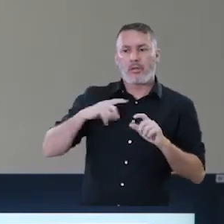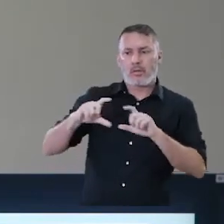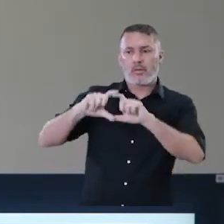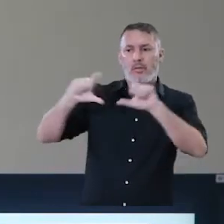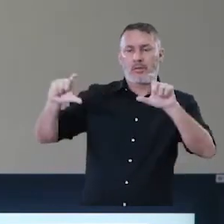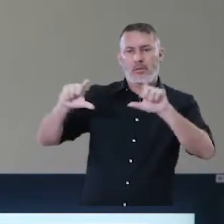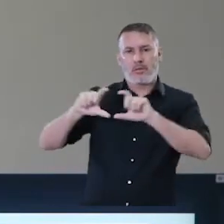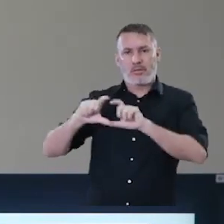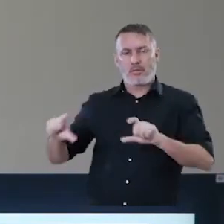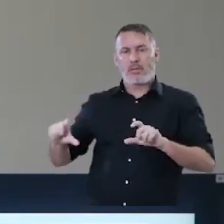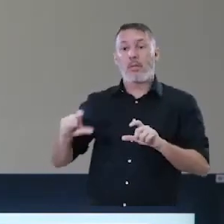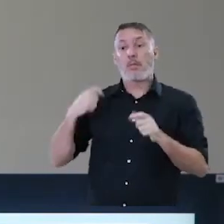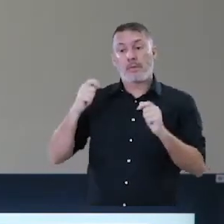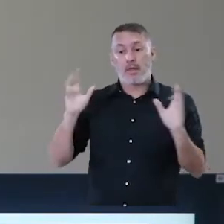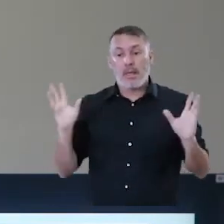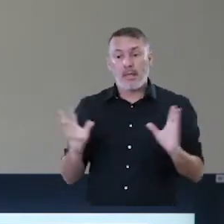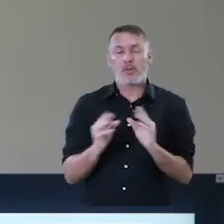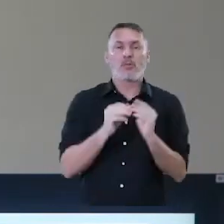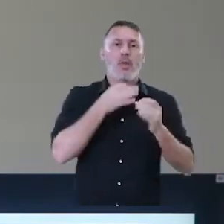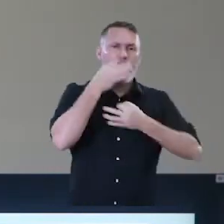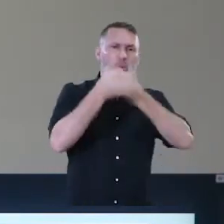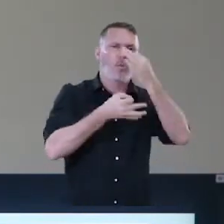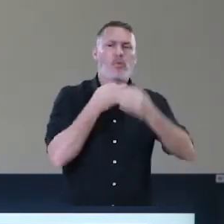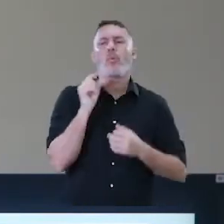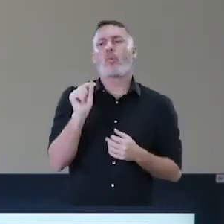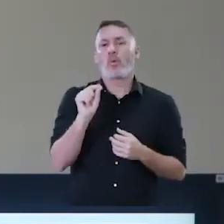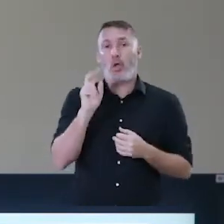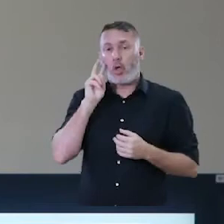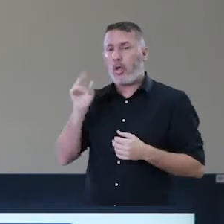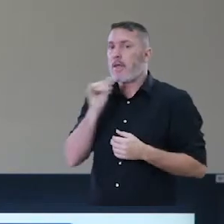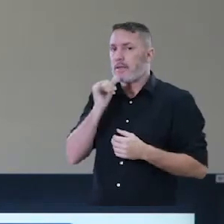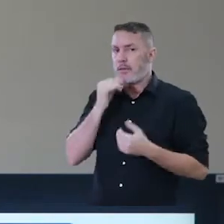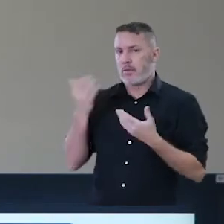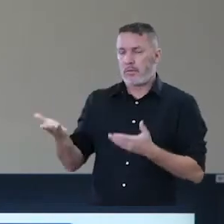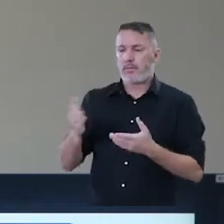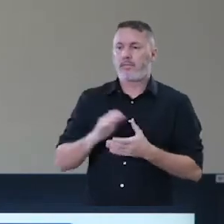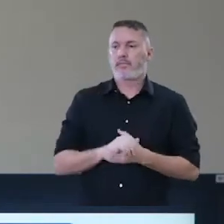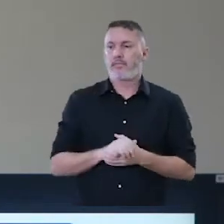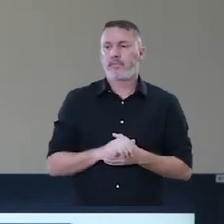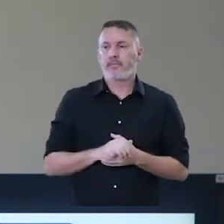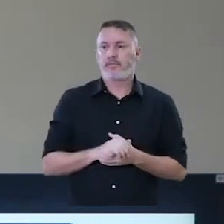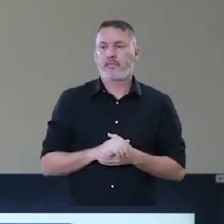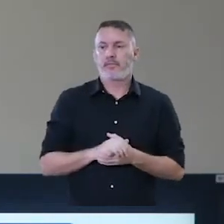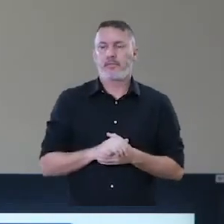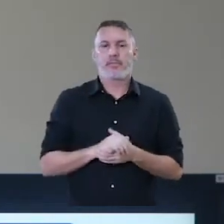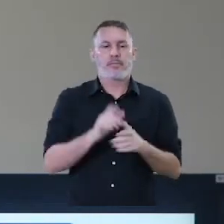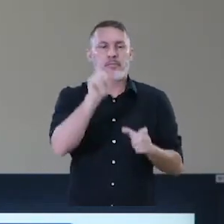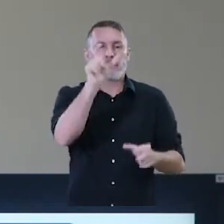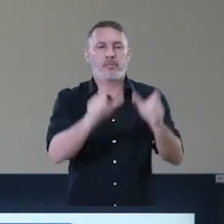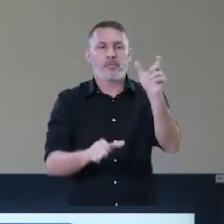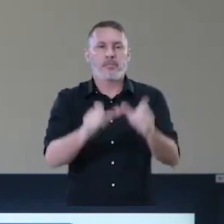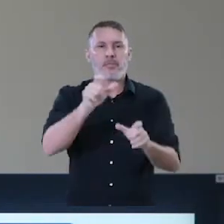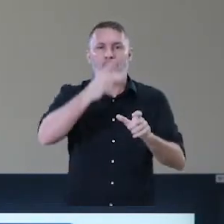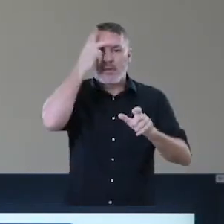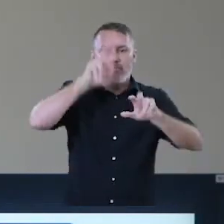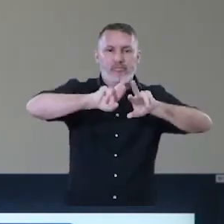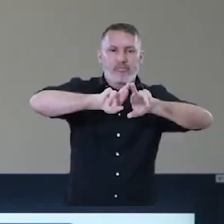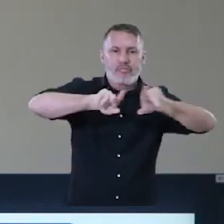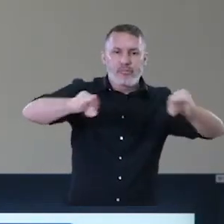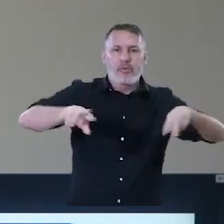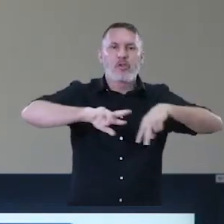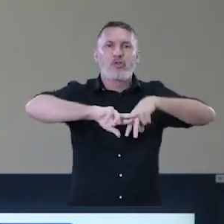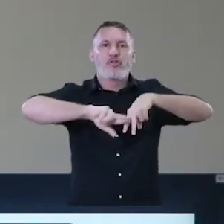expressões que devem resumir os seus argumentos. Olha esse exemplo. Diversidade de gênero no